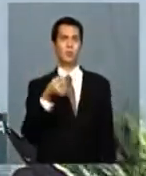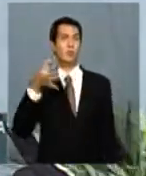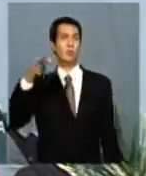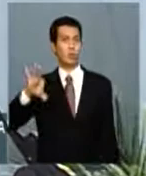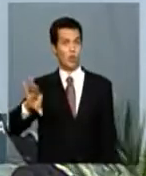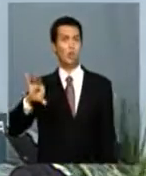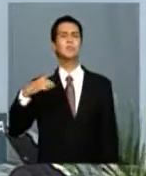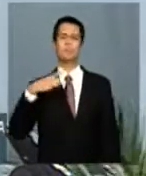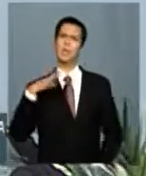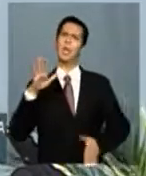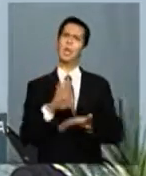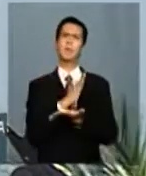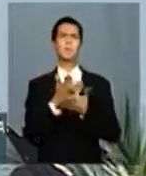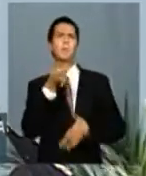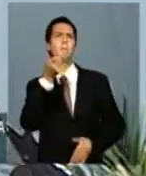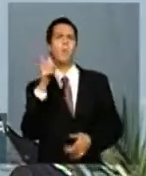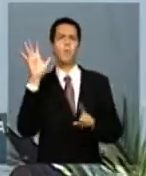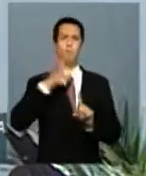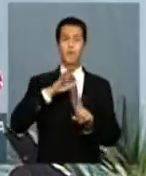no Brasil durou muito pouco.